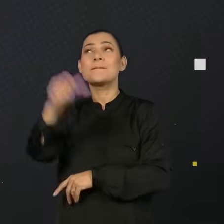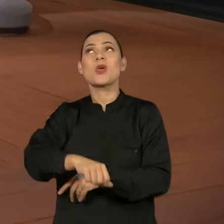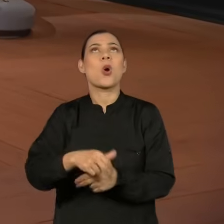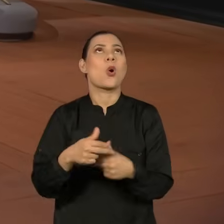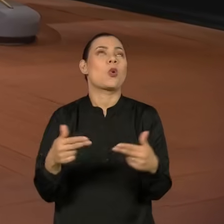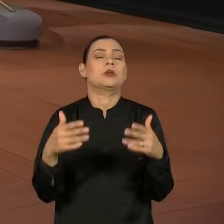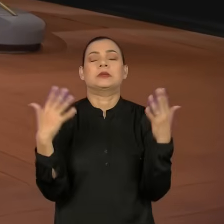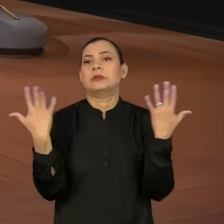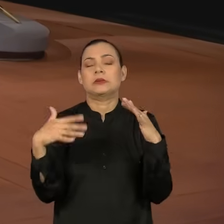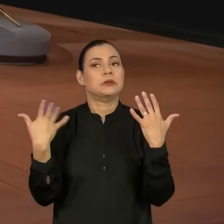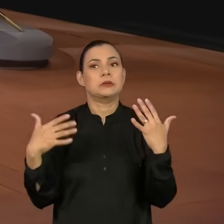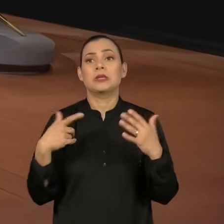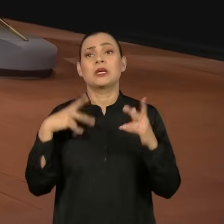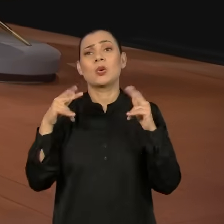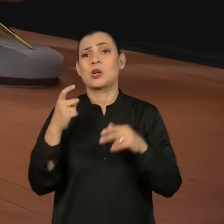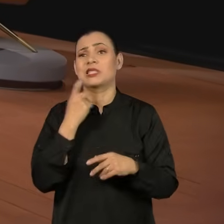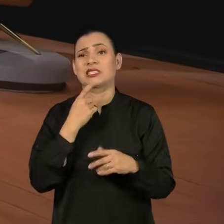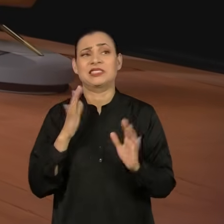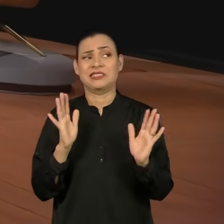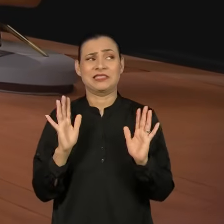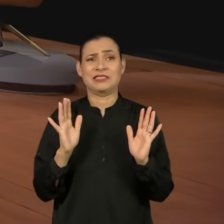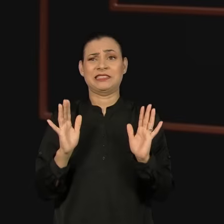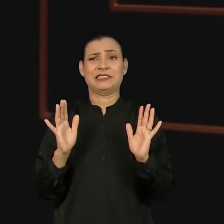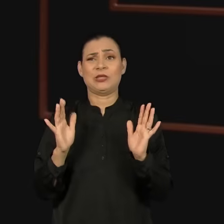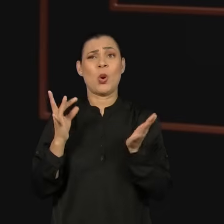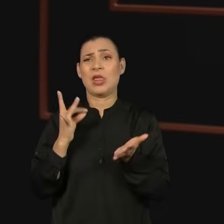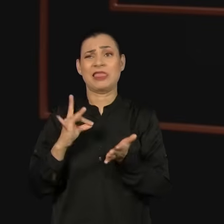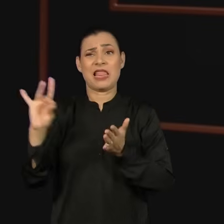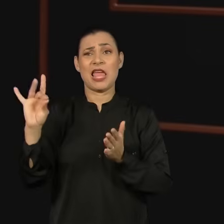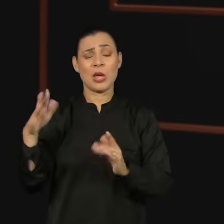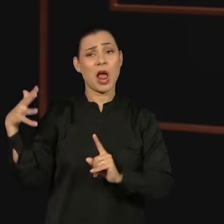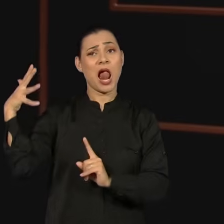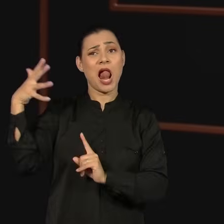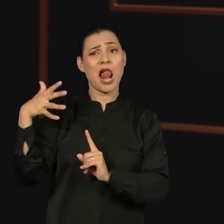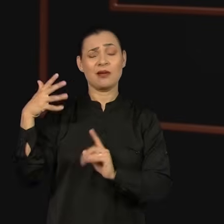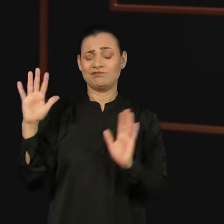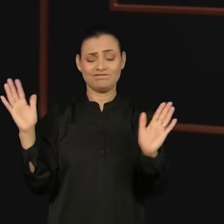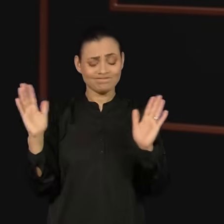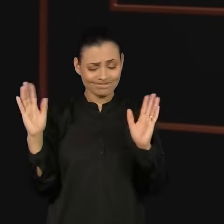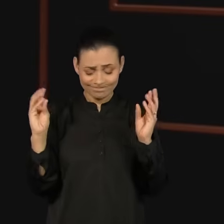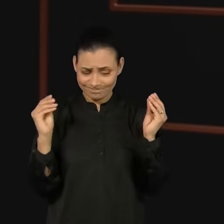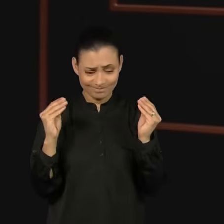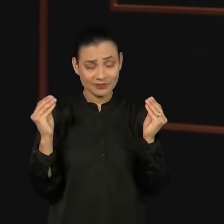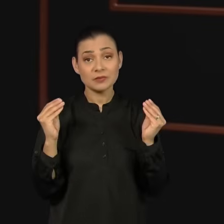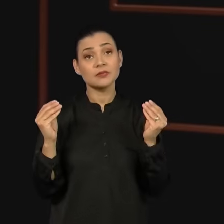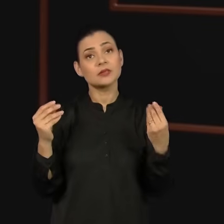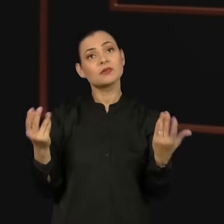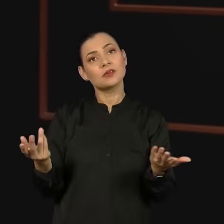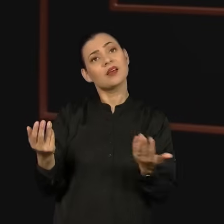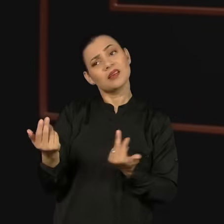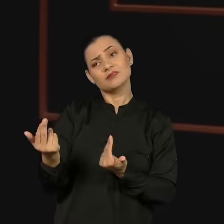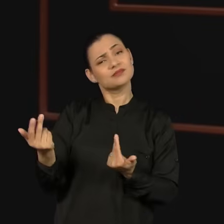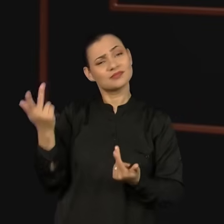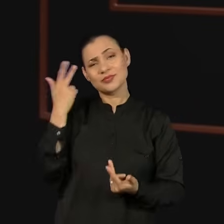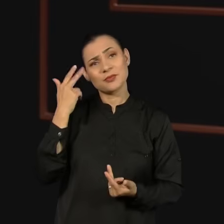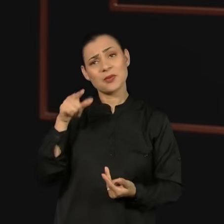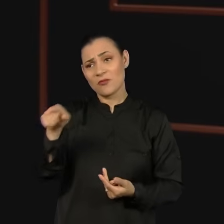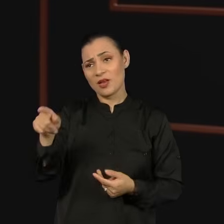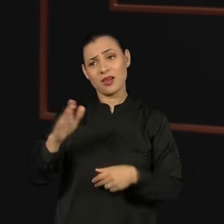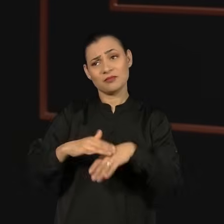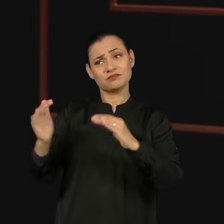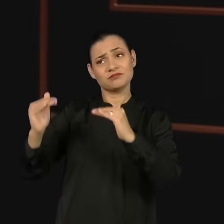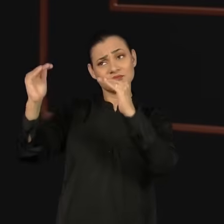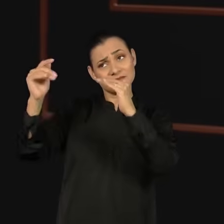como ir no dentista. Que ela odiava fazer papel dela mesma. Eu falei, então tá bom, né? Se gente assim tem